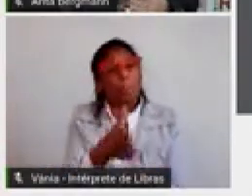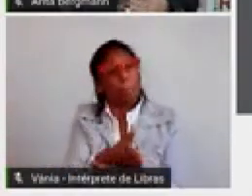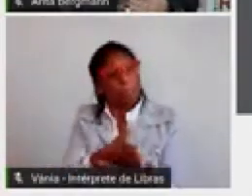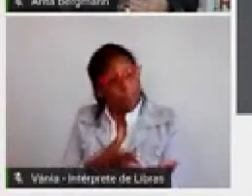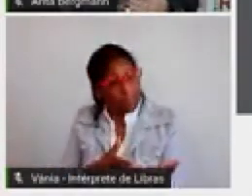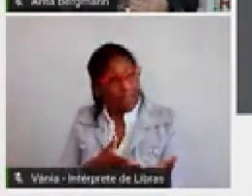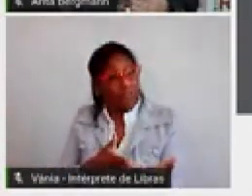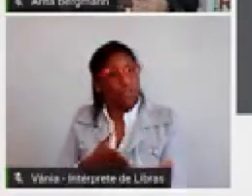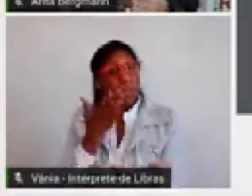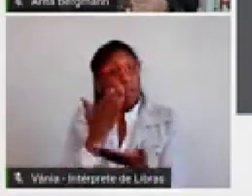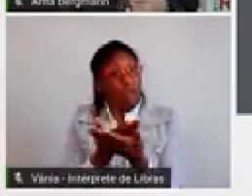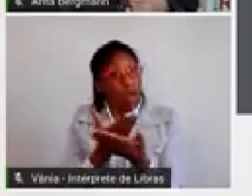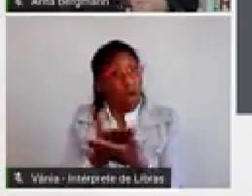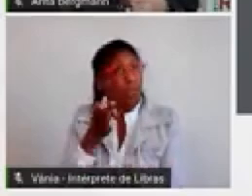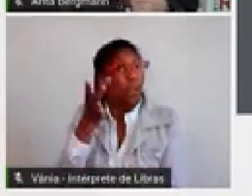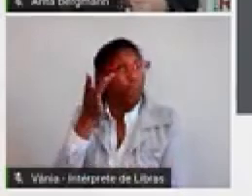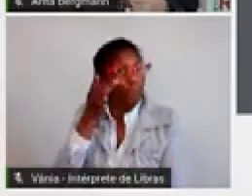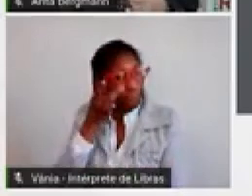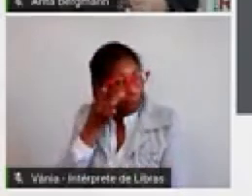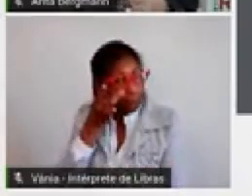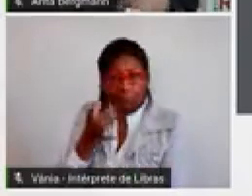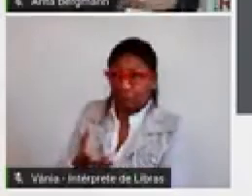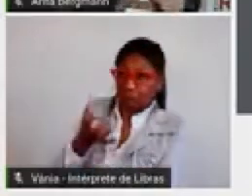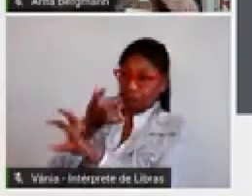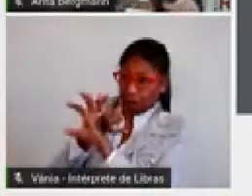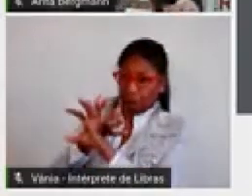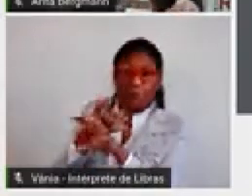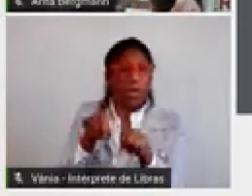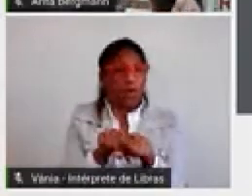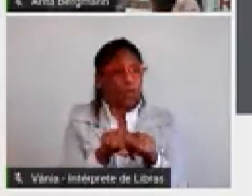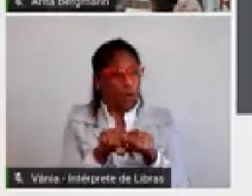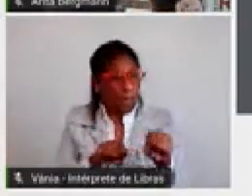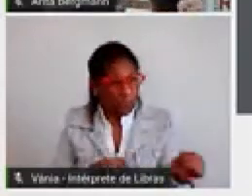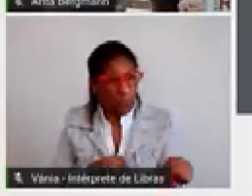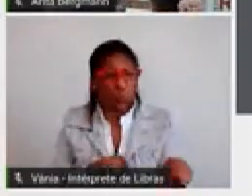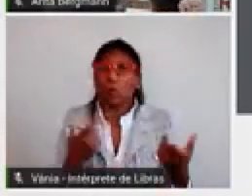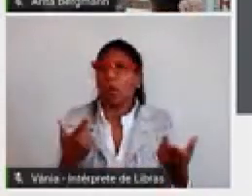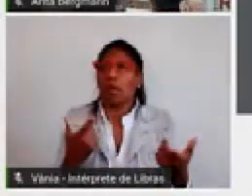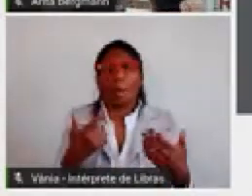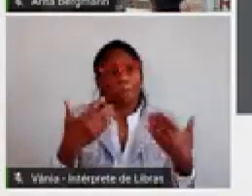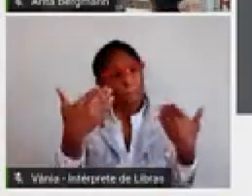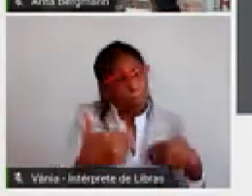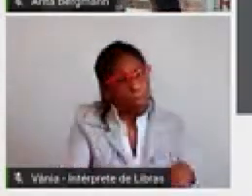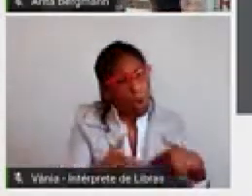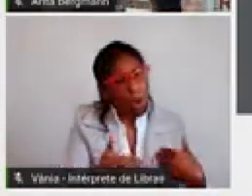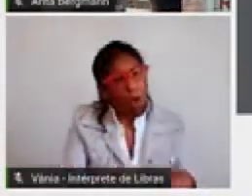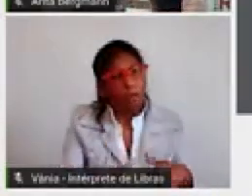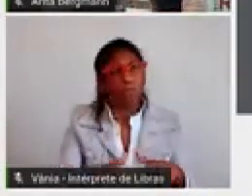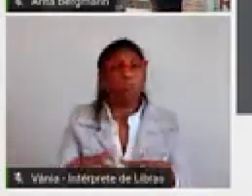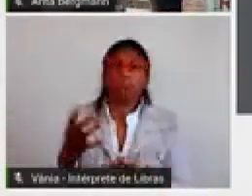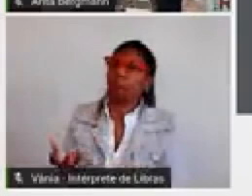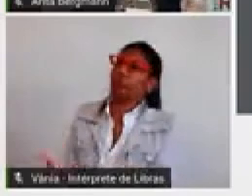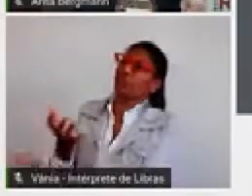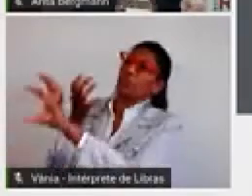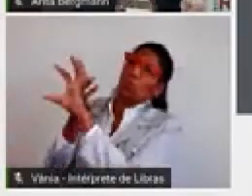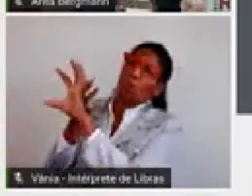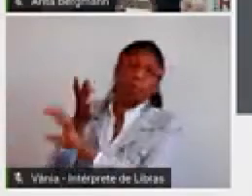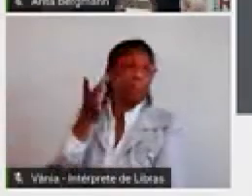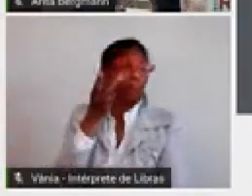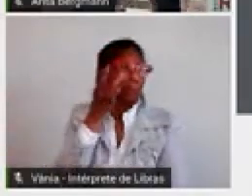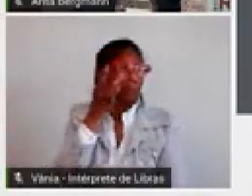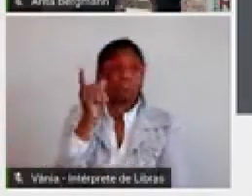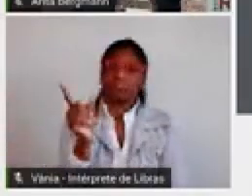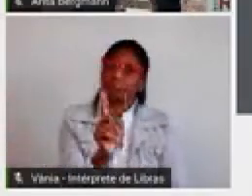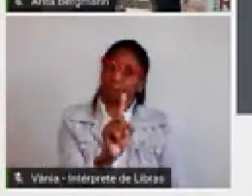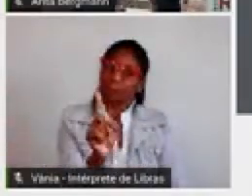na plataforma. Formaturas, avaliações e outras atividades de conclusão de ano serão virtuais, não deverão ser presenciais, e